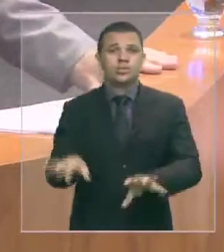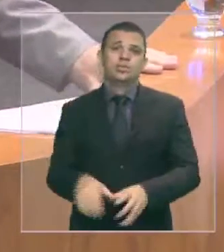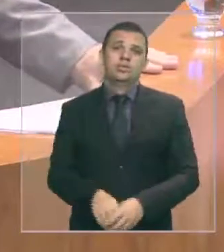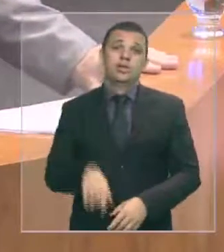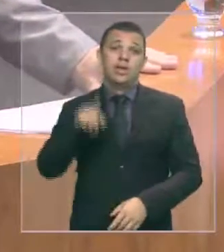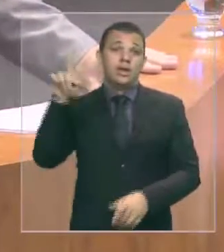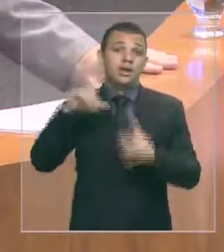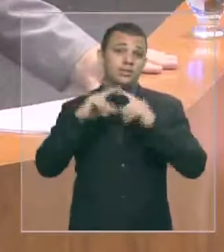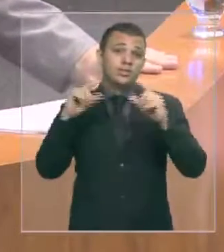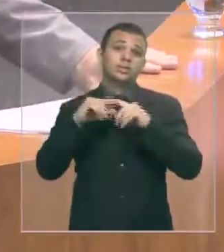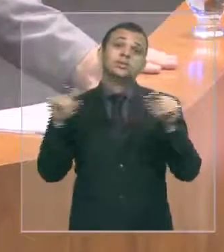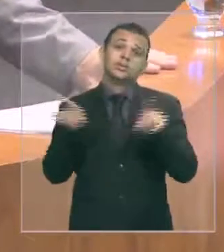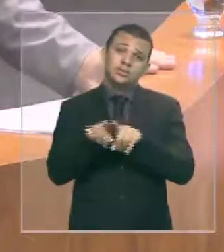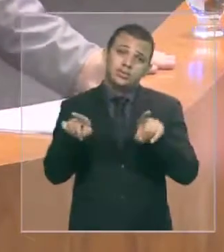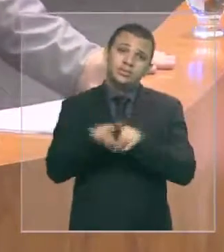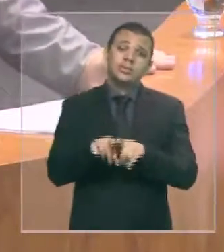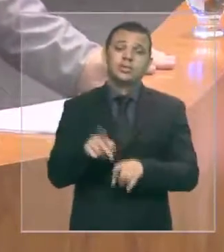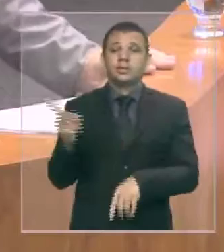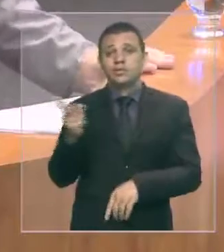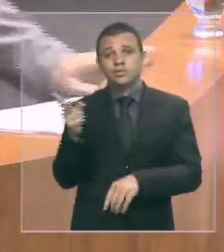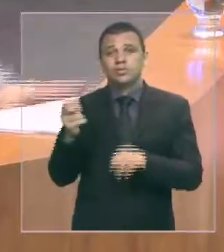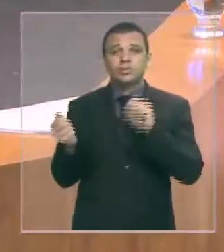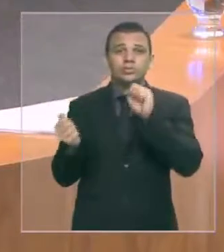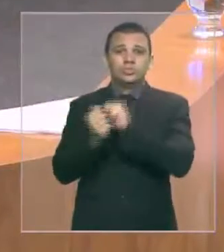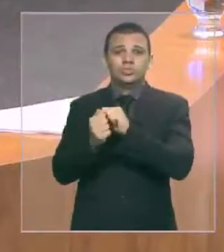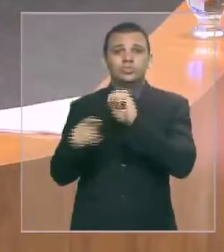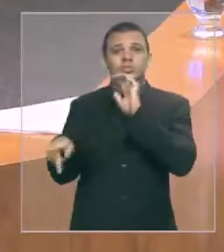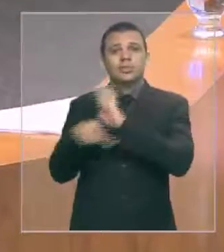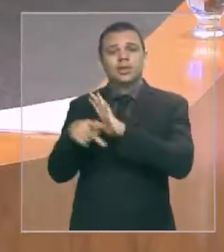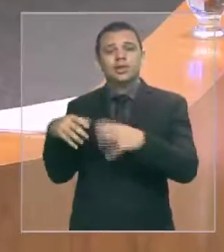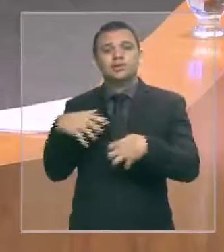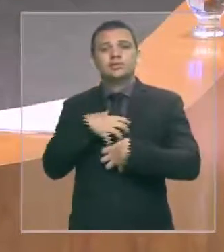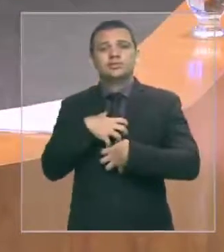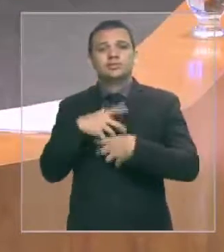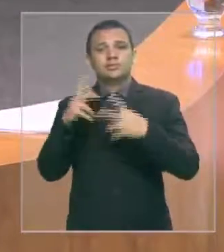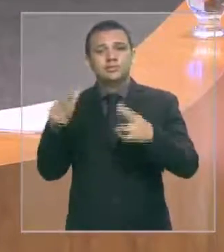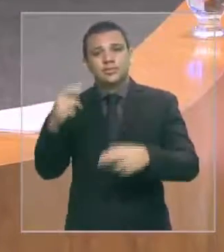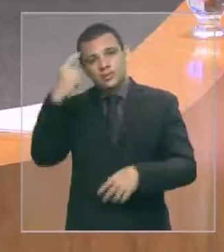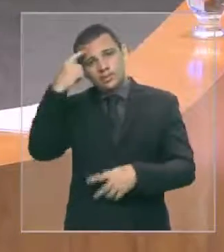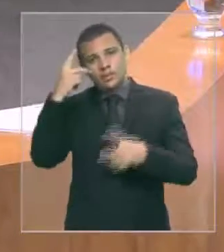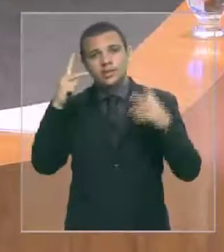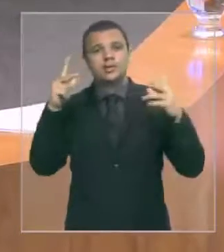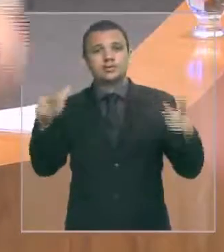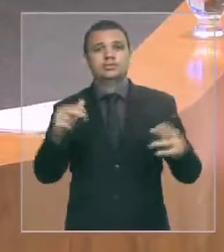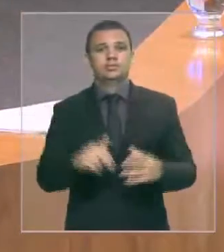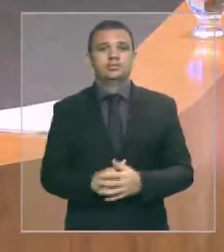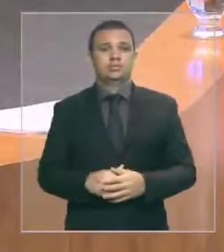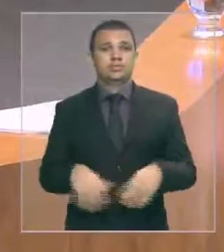licitação. São companheiros do mesmo sentimento, do mesmo pensamento e da mesma